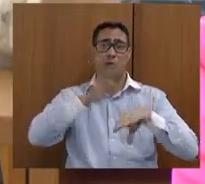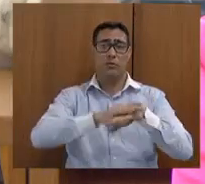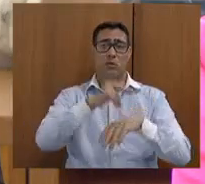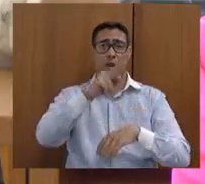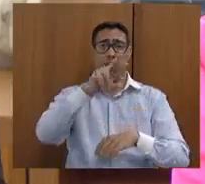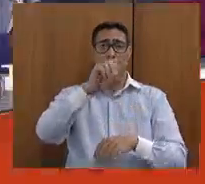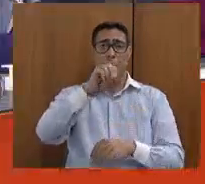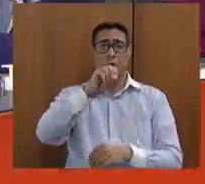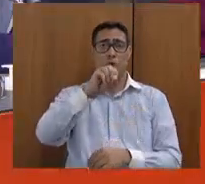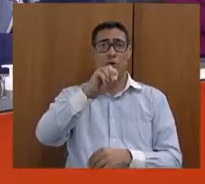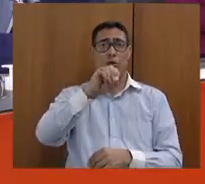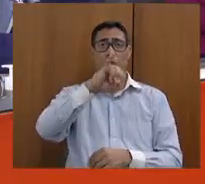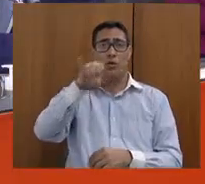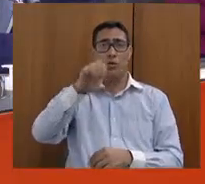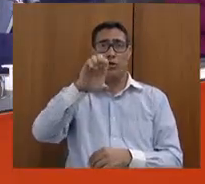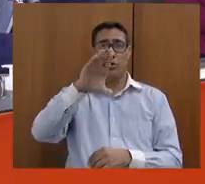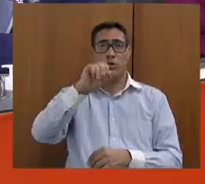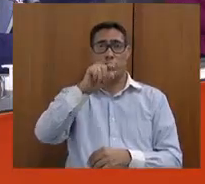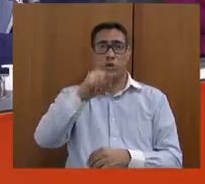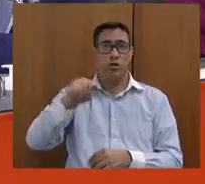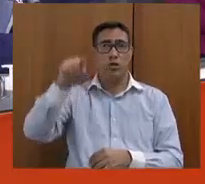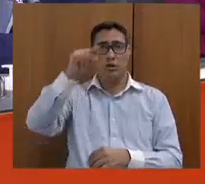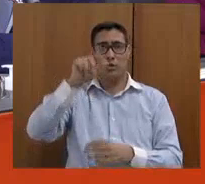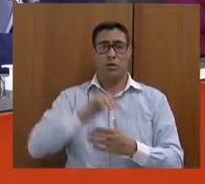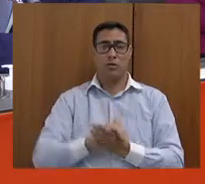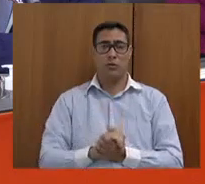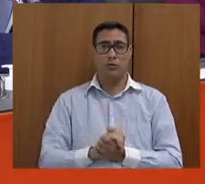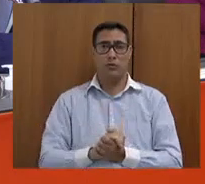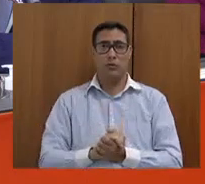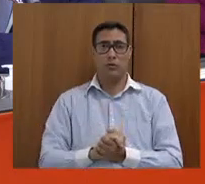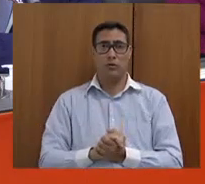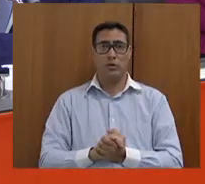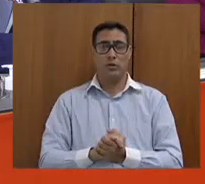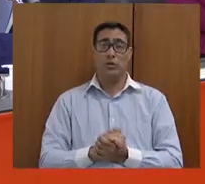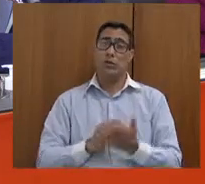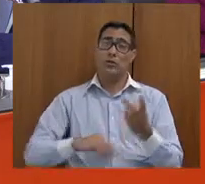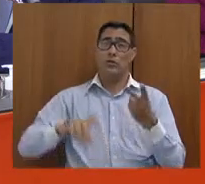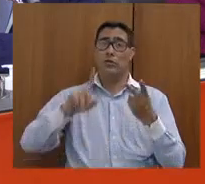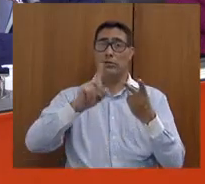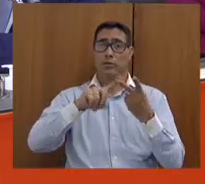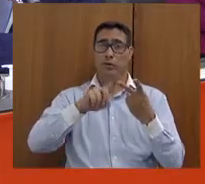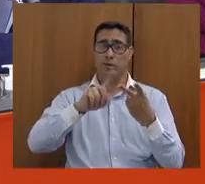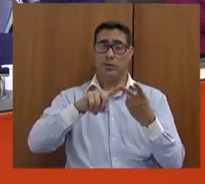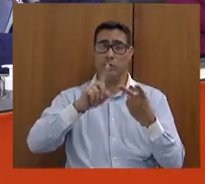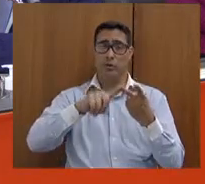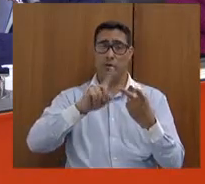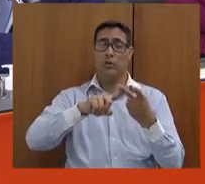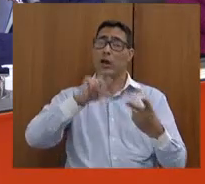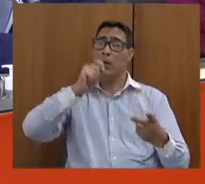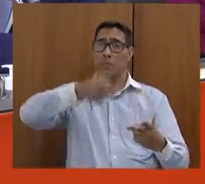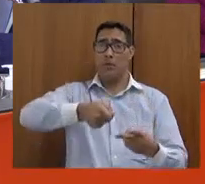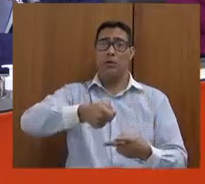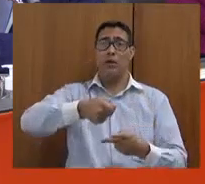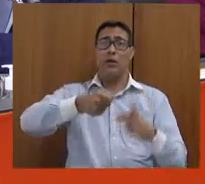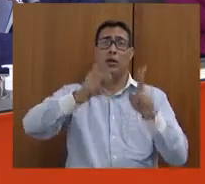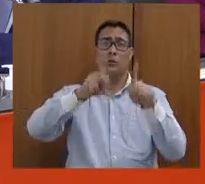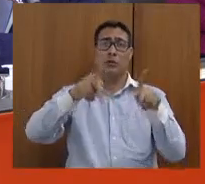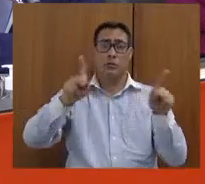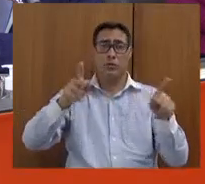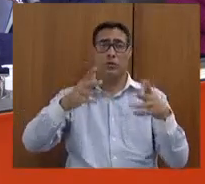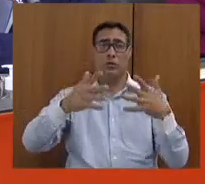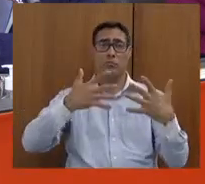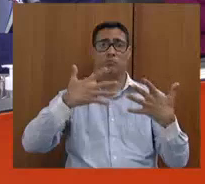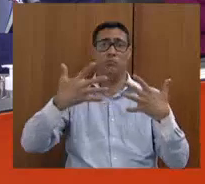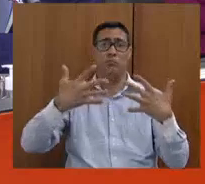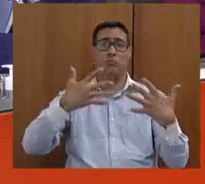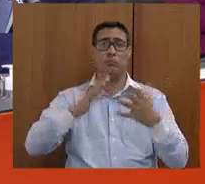né de ampliação da bolsa permanência sobre a questão da remuneração dos professores eu acho que a gente tem uma